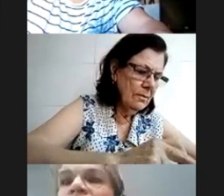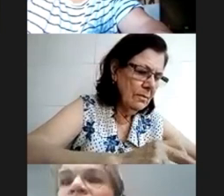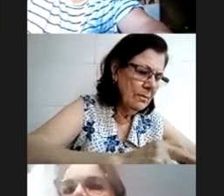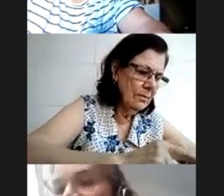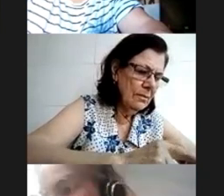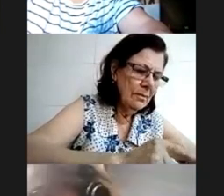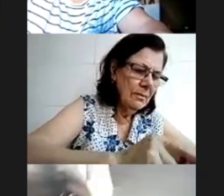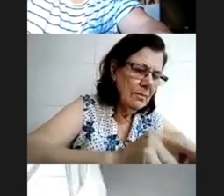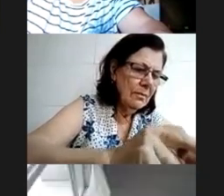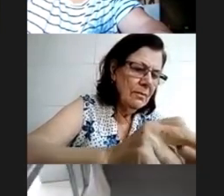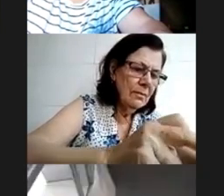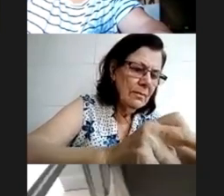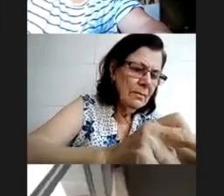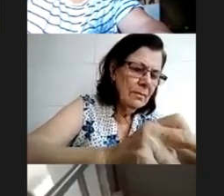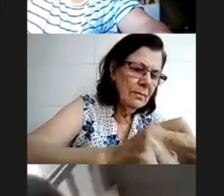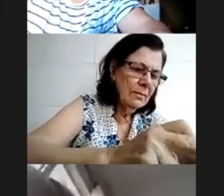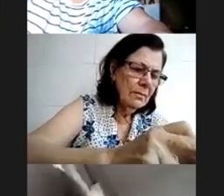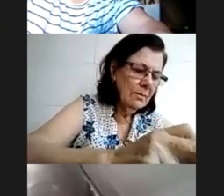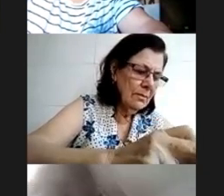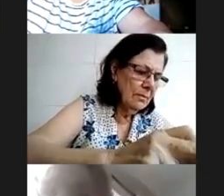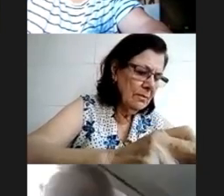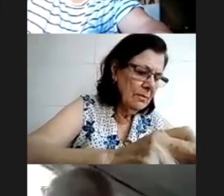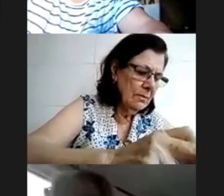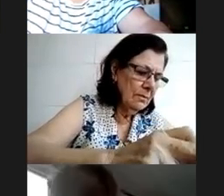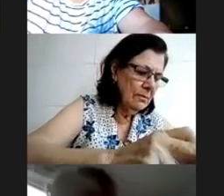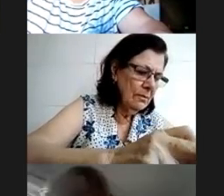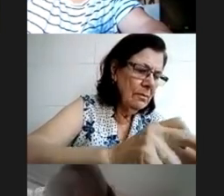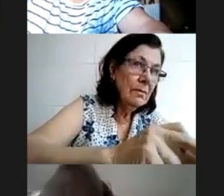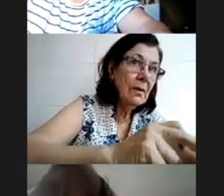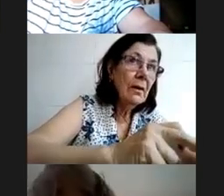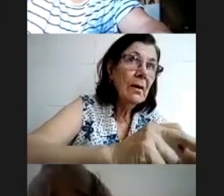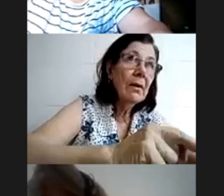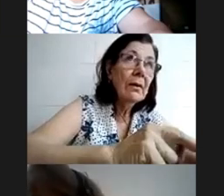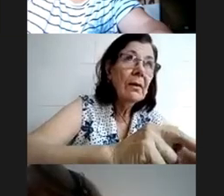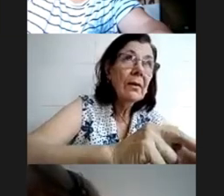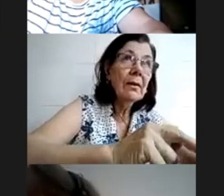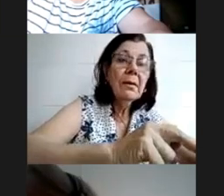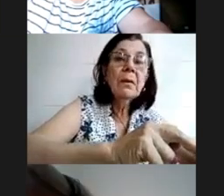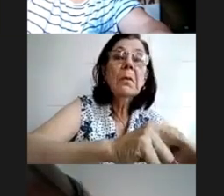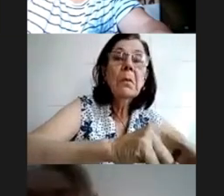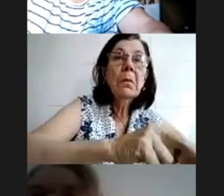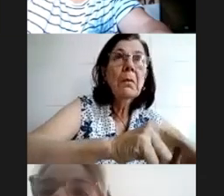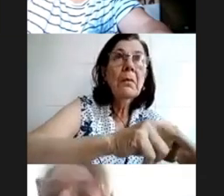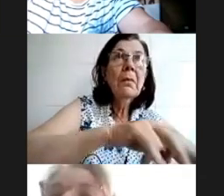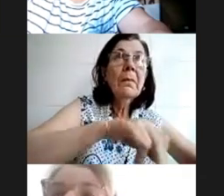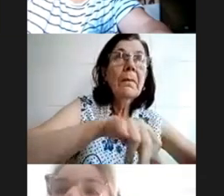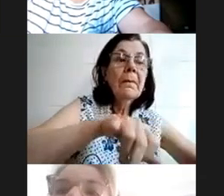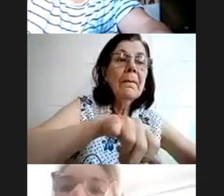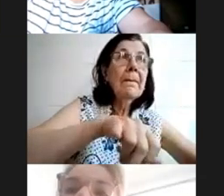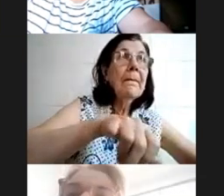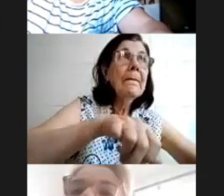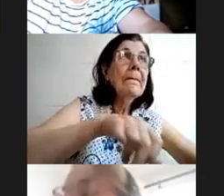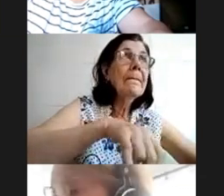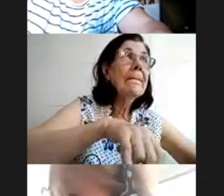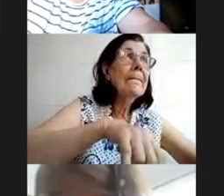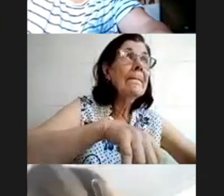dentro dessa situação eu consigo, só com um módulo de dores físicas, porque eu não posso dispensar o meu cliente, né? Eu não